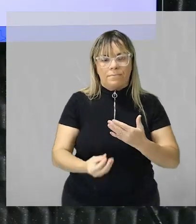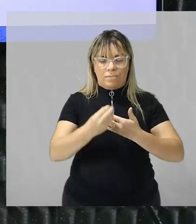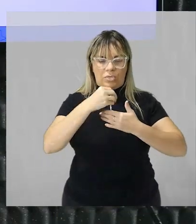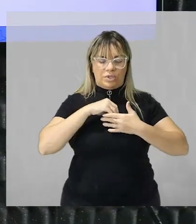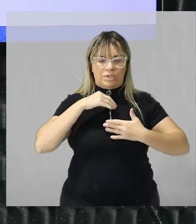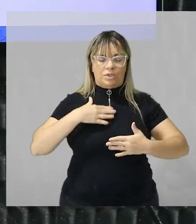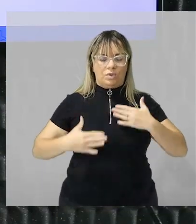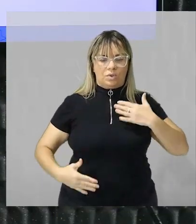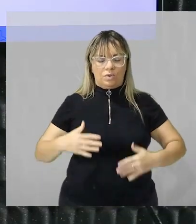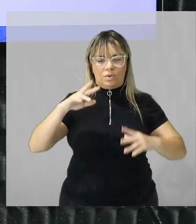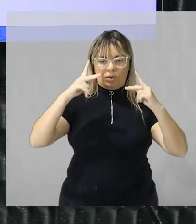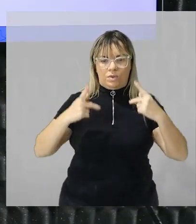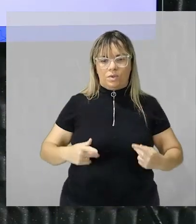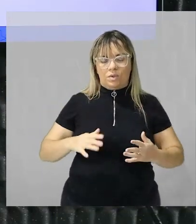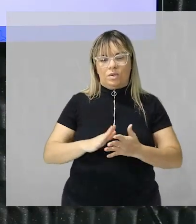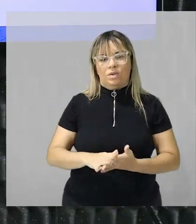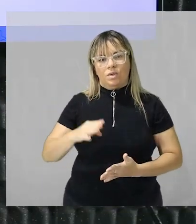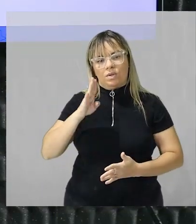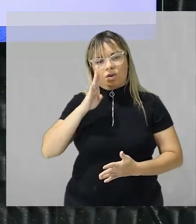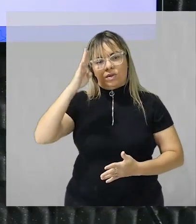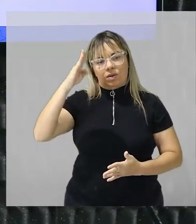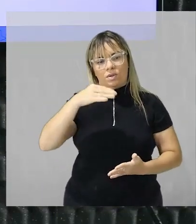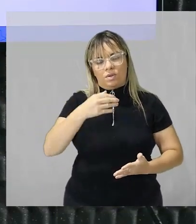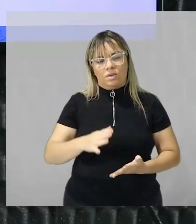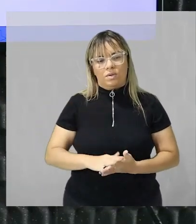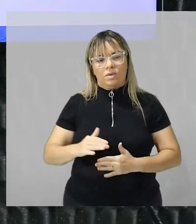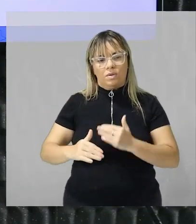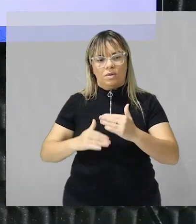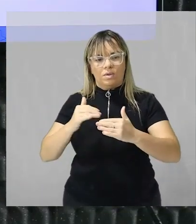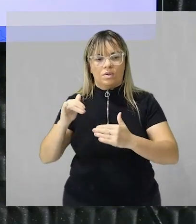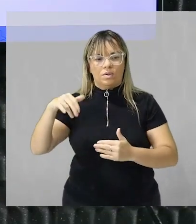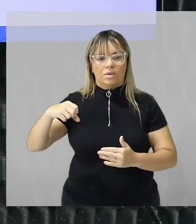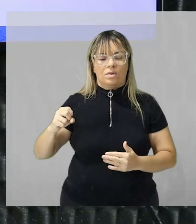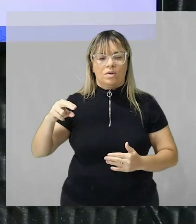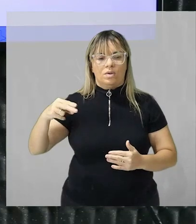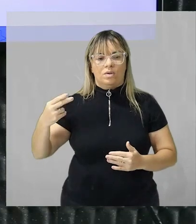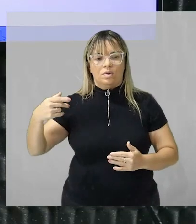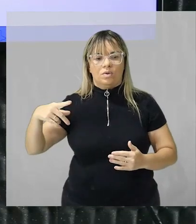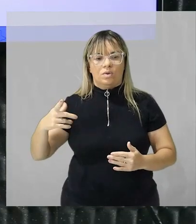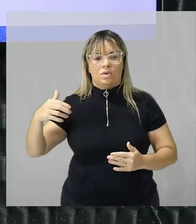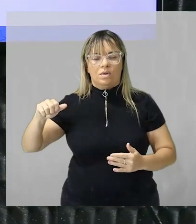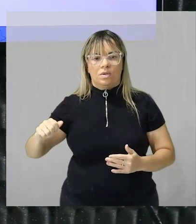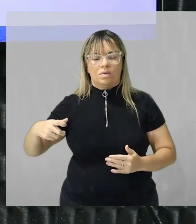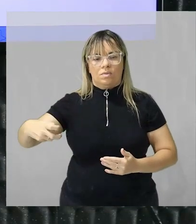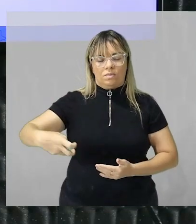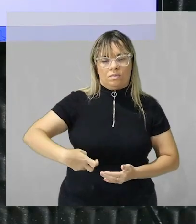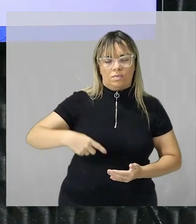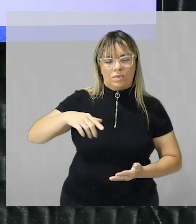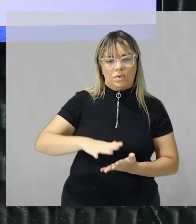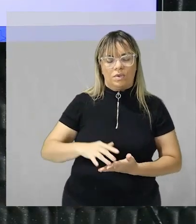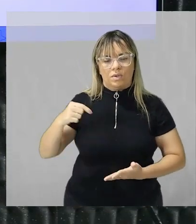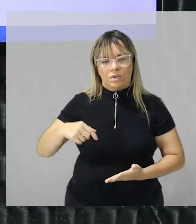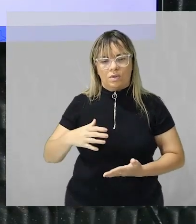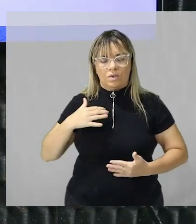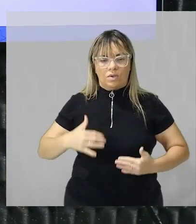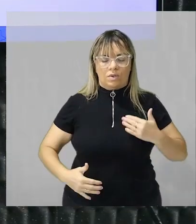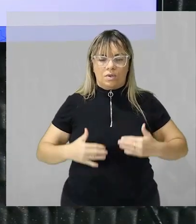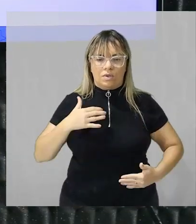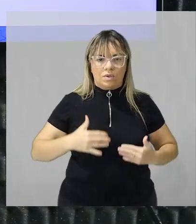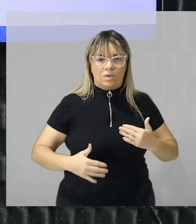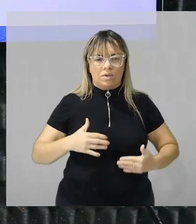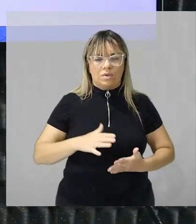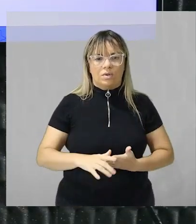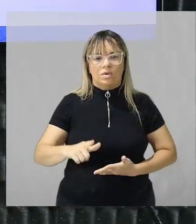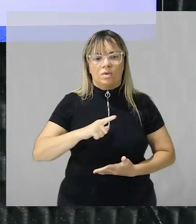pela produção da insulina, nós vamos perceber que esse organismo ele vai ter